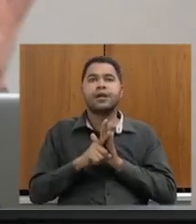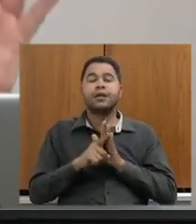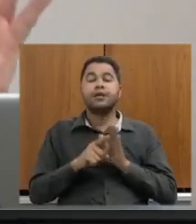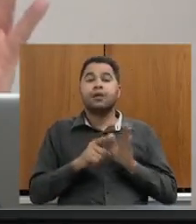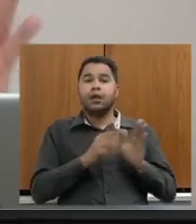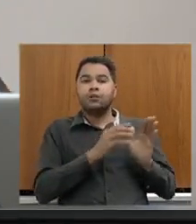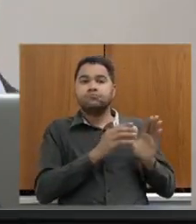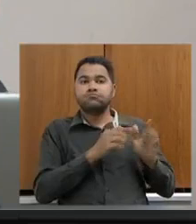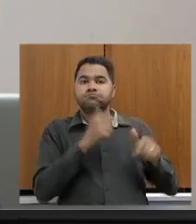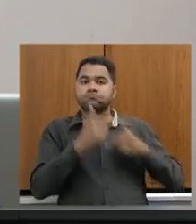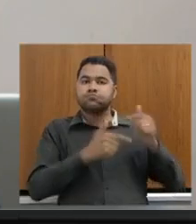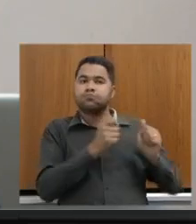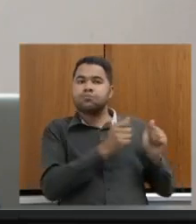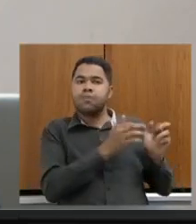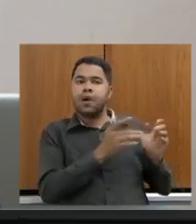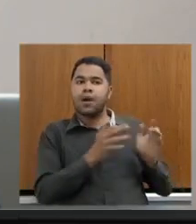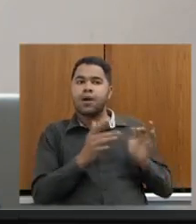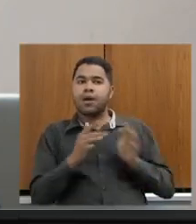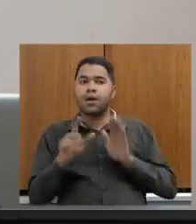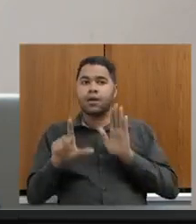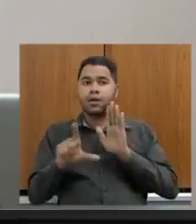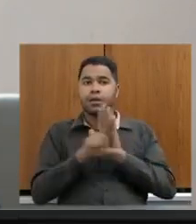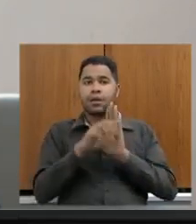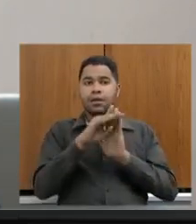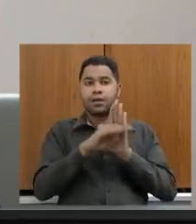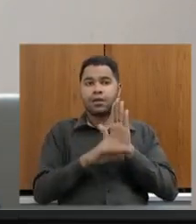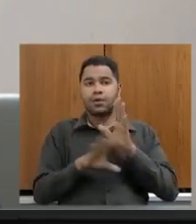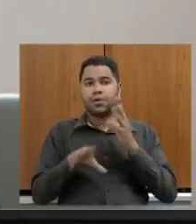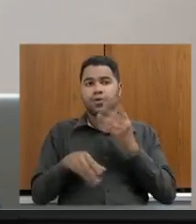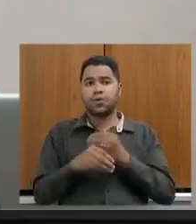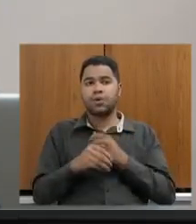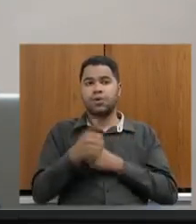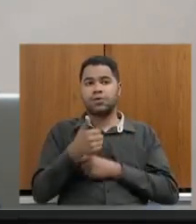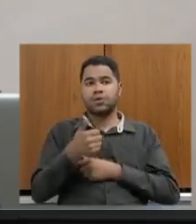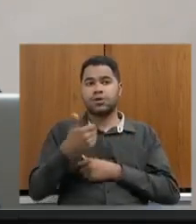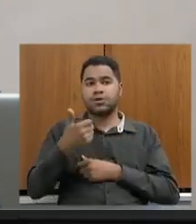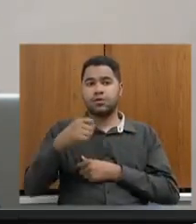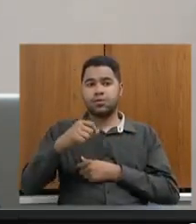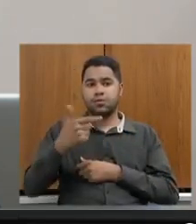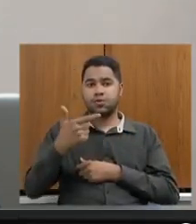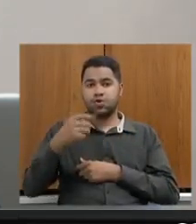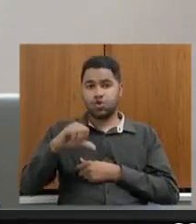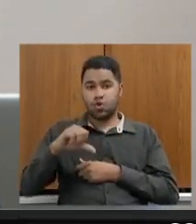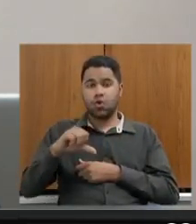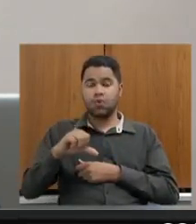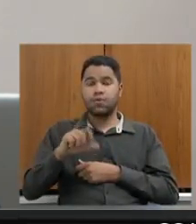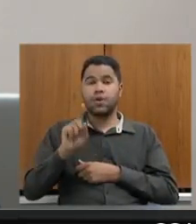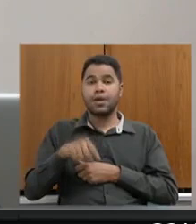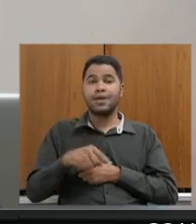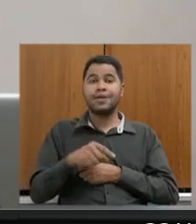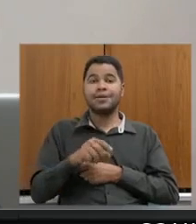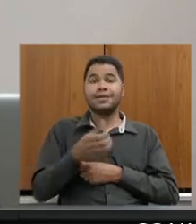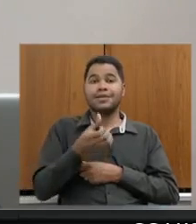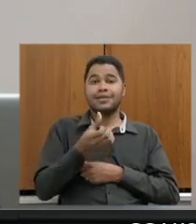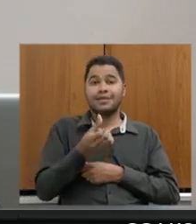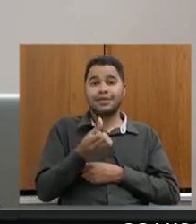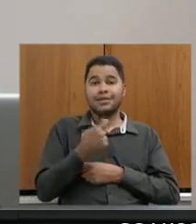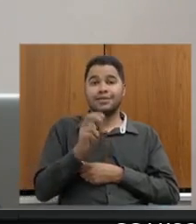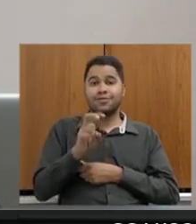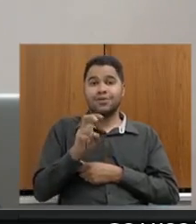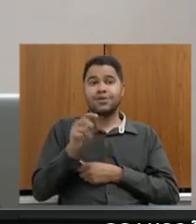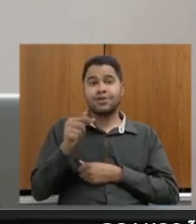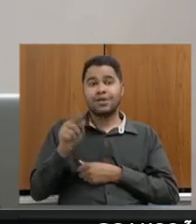carreiras todas a previsão da lei da lei complementar 129/2013 cheguei 17507